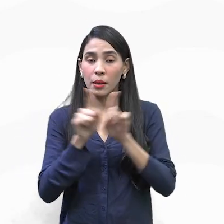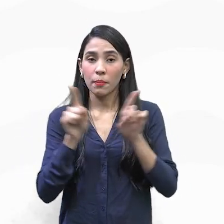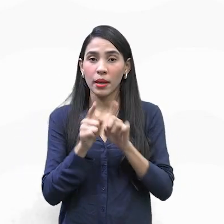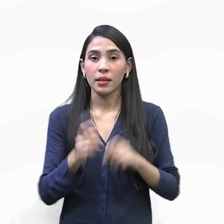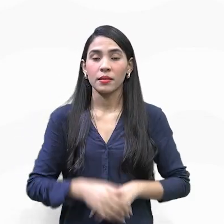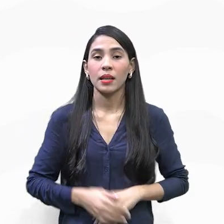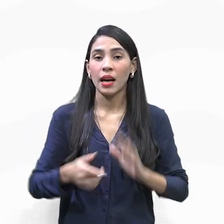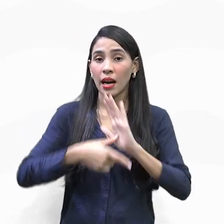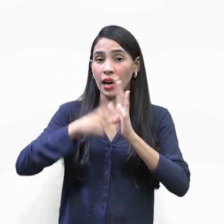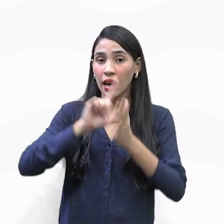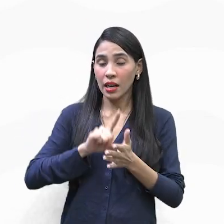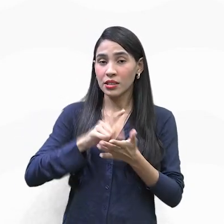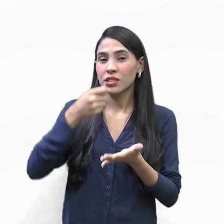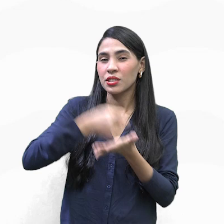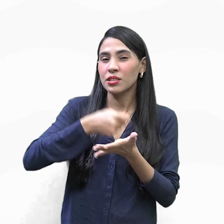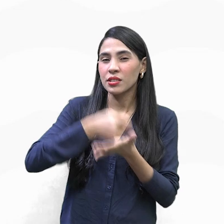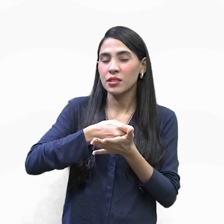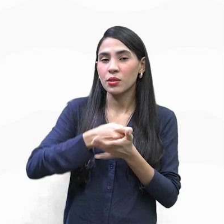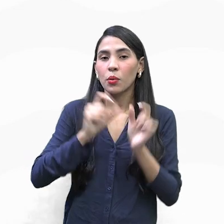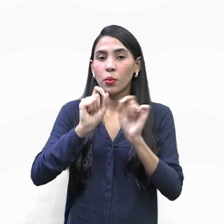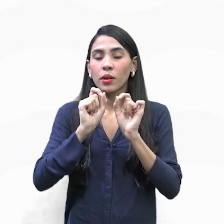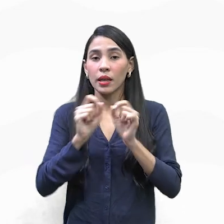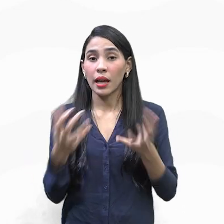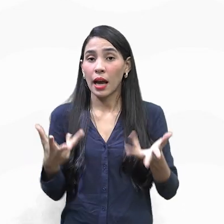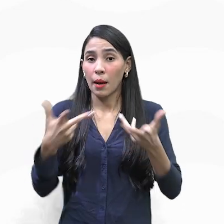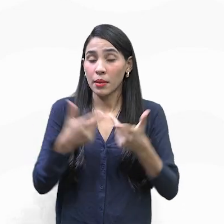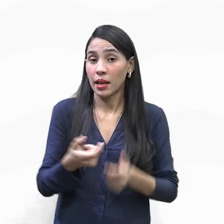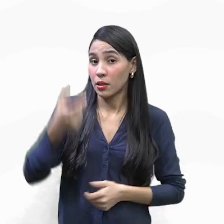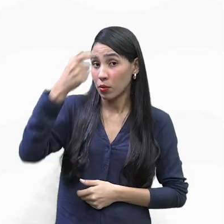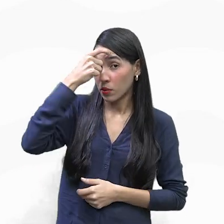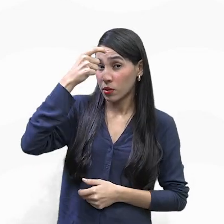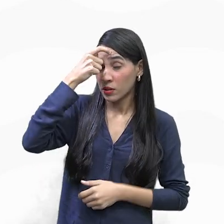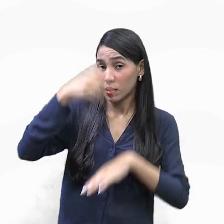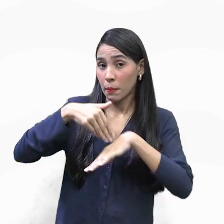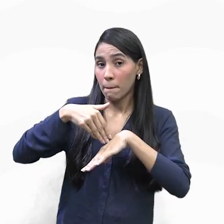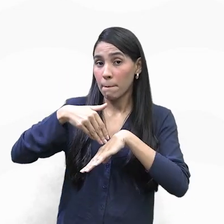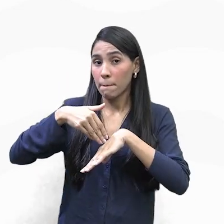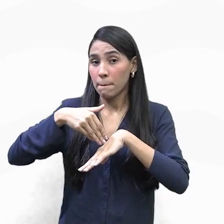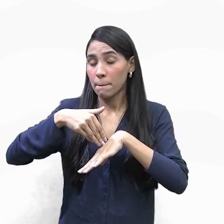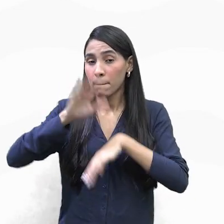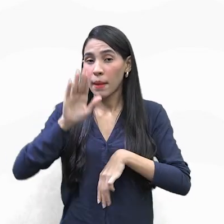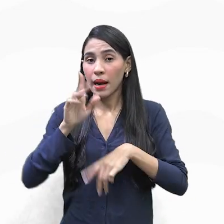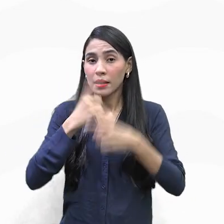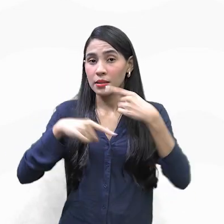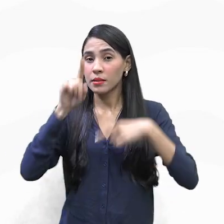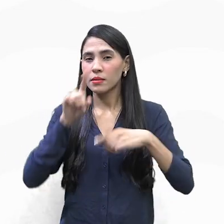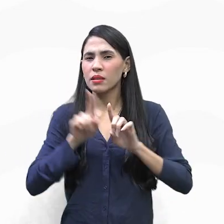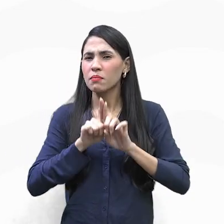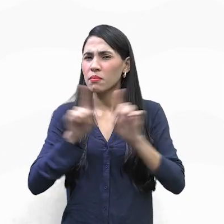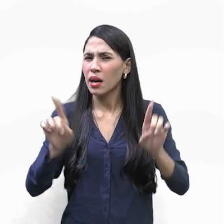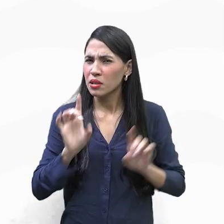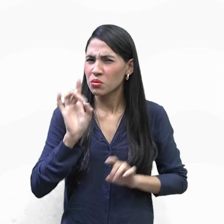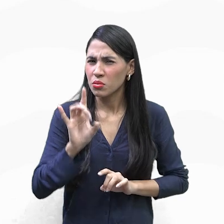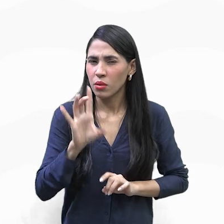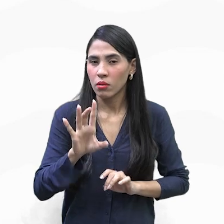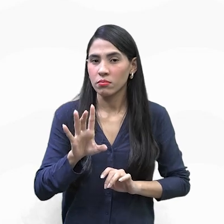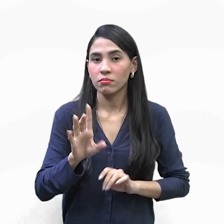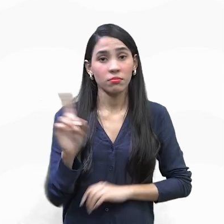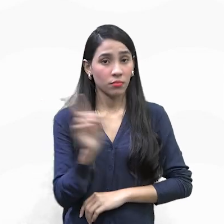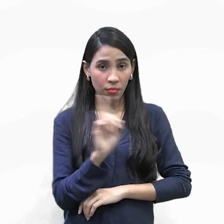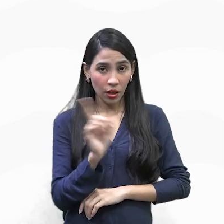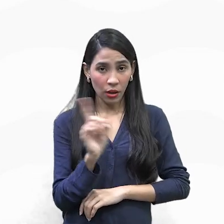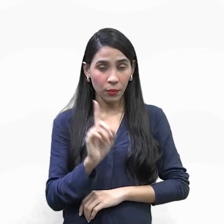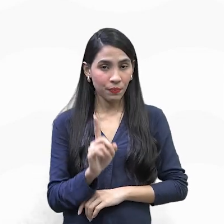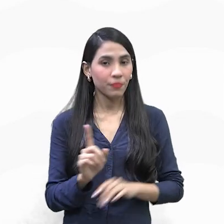que antes exigiam habilidades cognitivas mais complexas. Mas será que são só essas? Com certeza